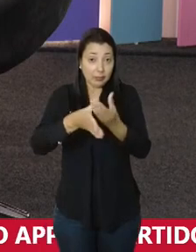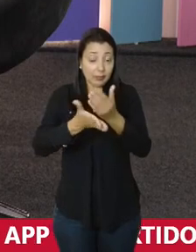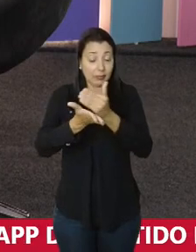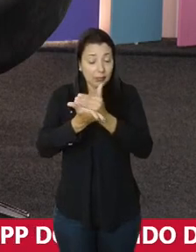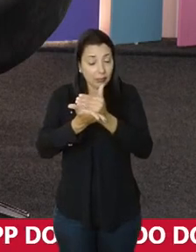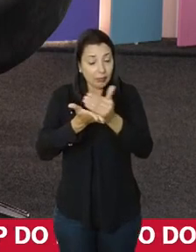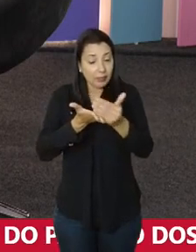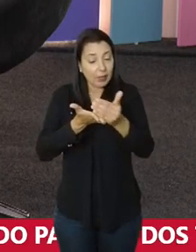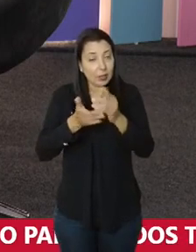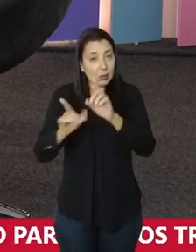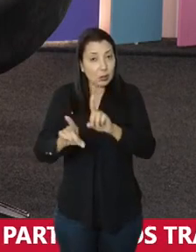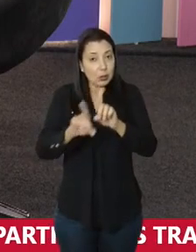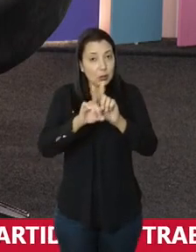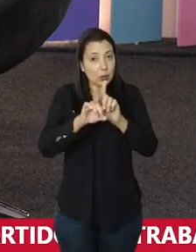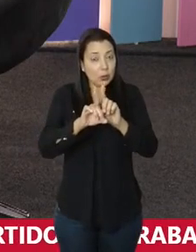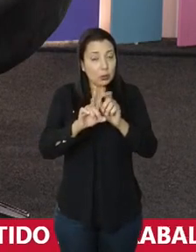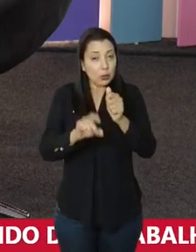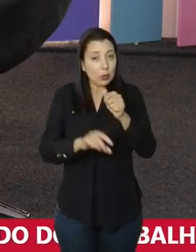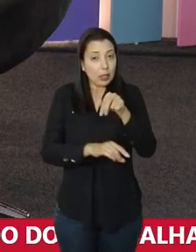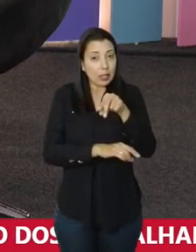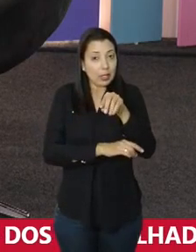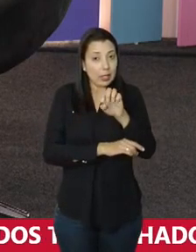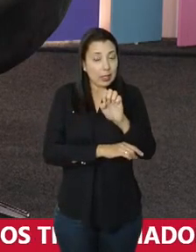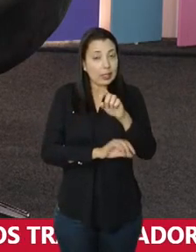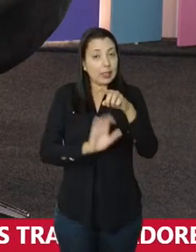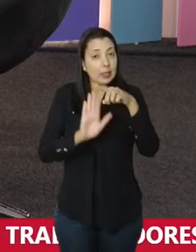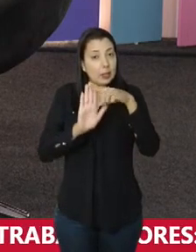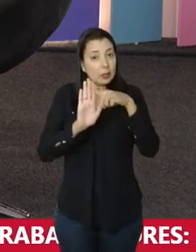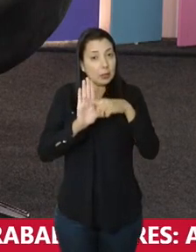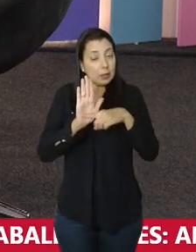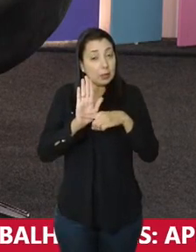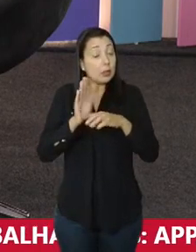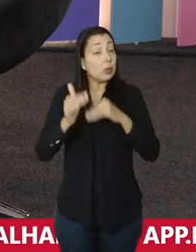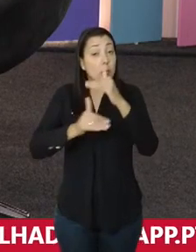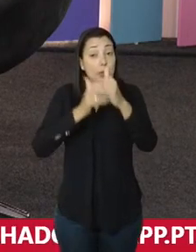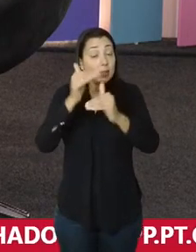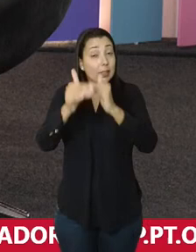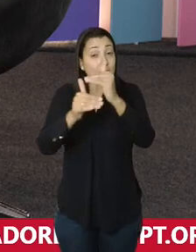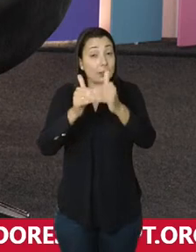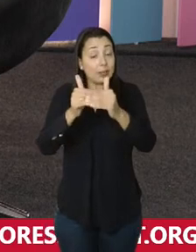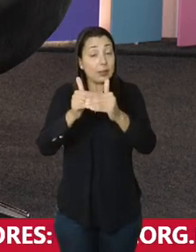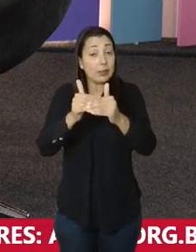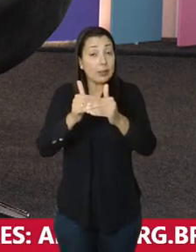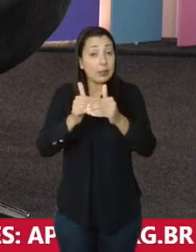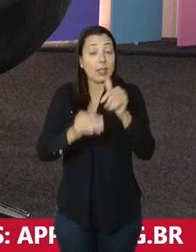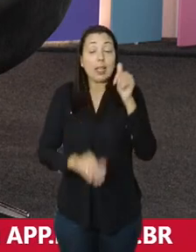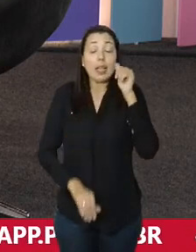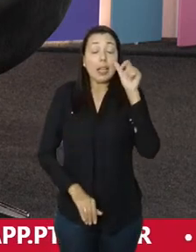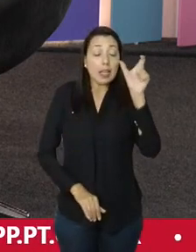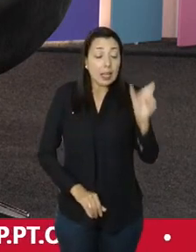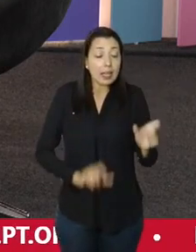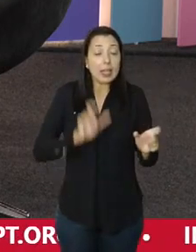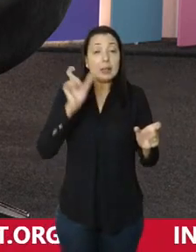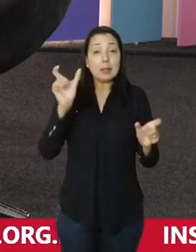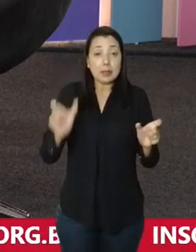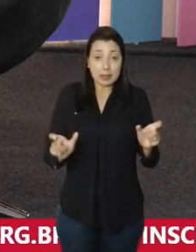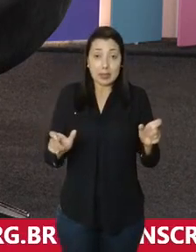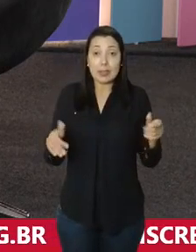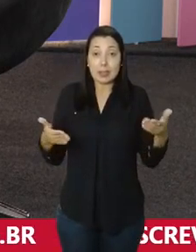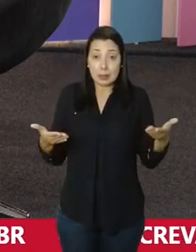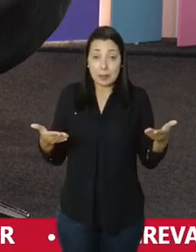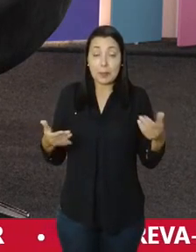início, junto com a querida Anne, do processo Elas por Elas.